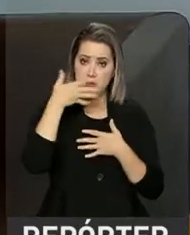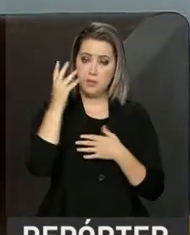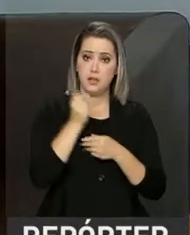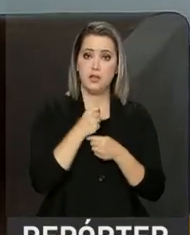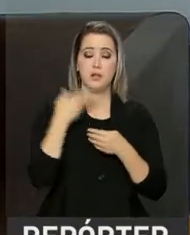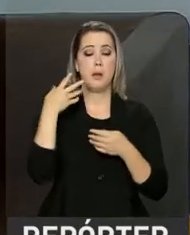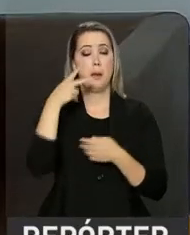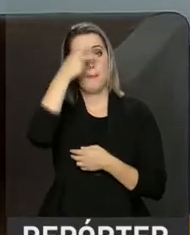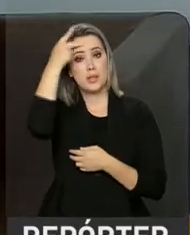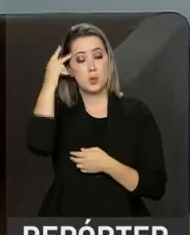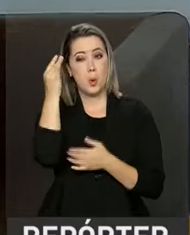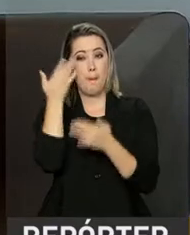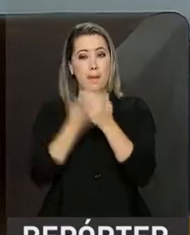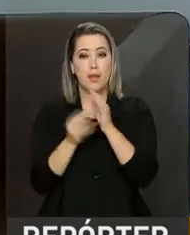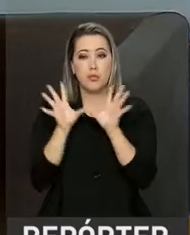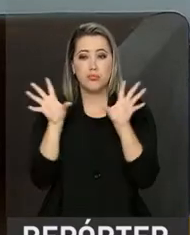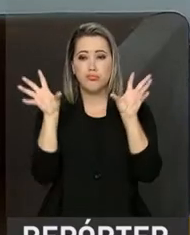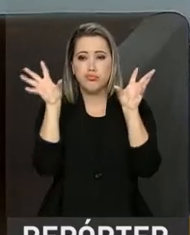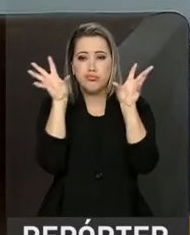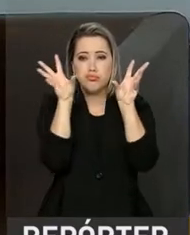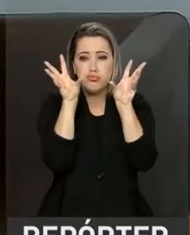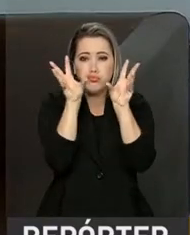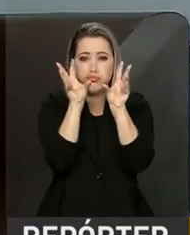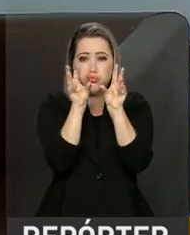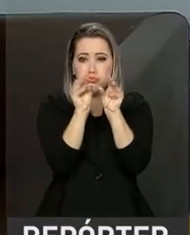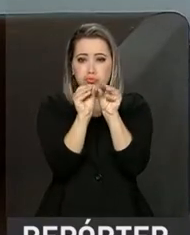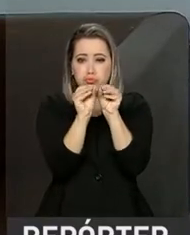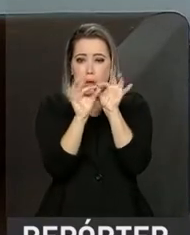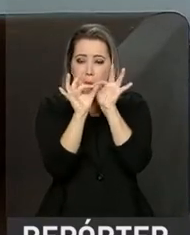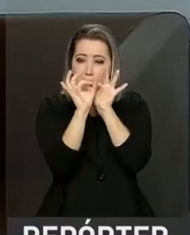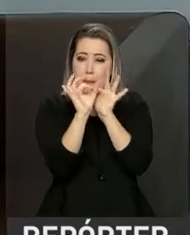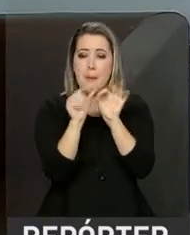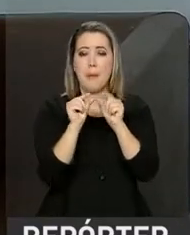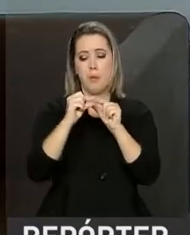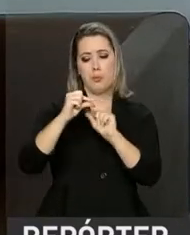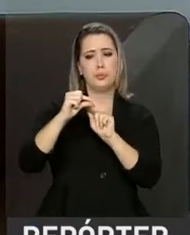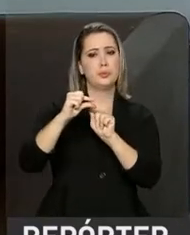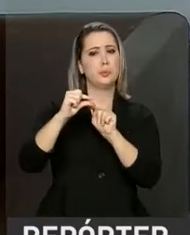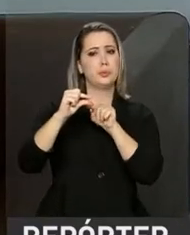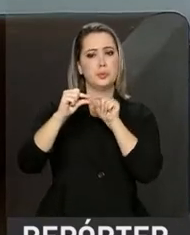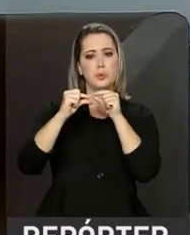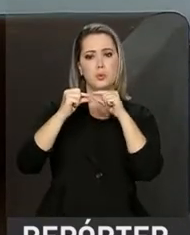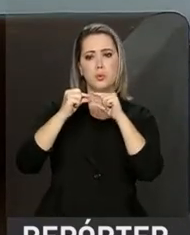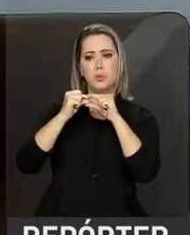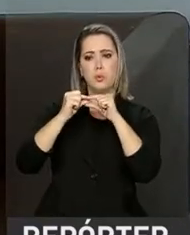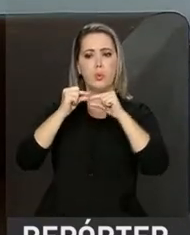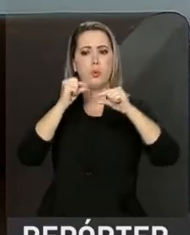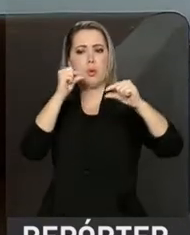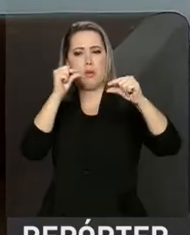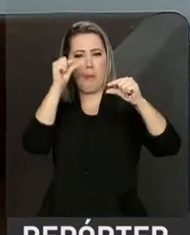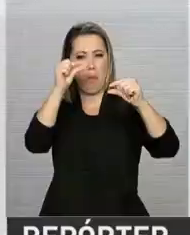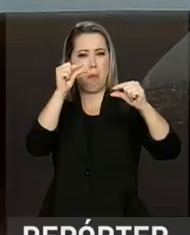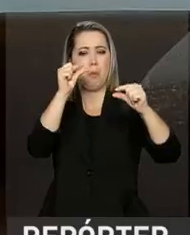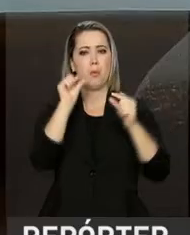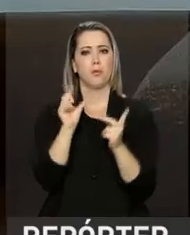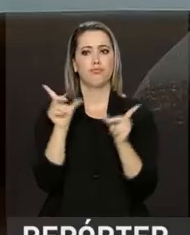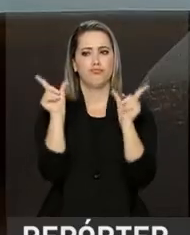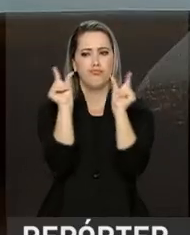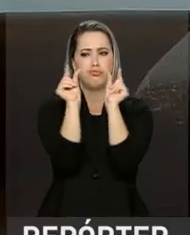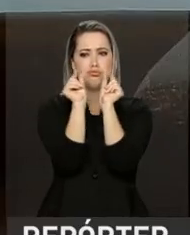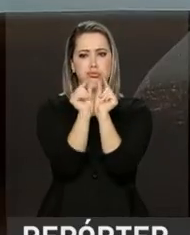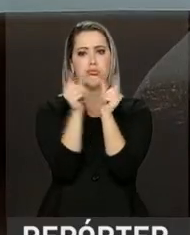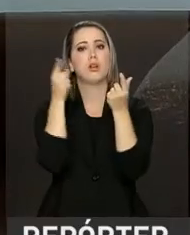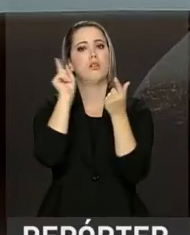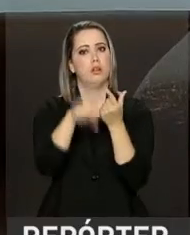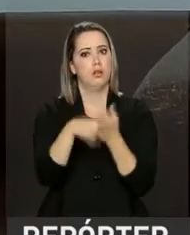através como se estivesse olhando por um tubinho de de caneta por exemplo causa uma